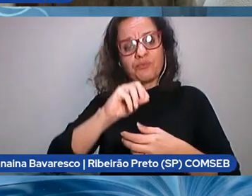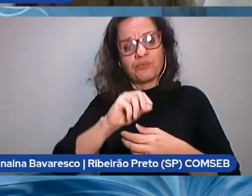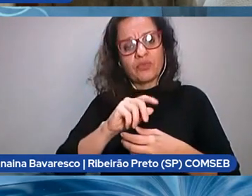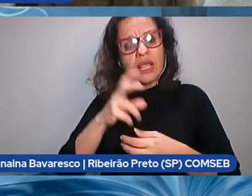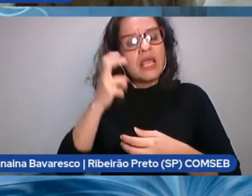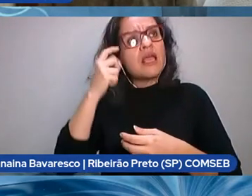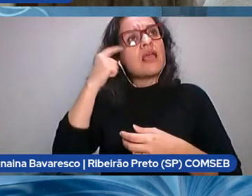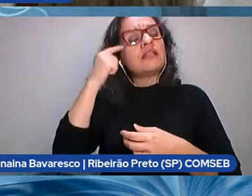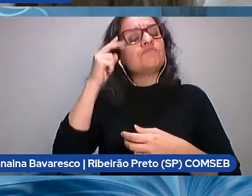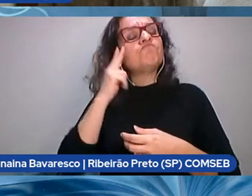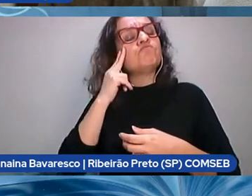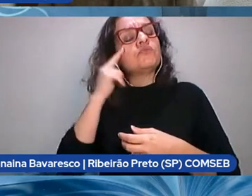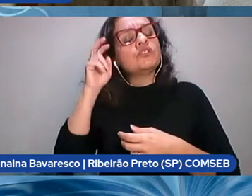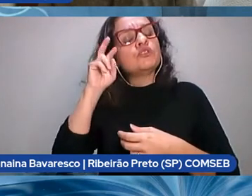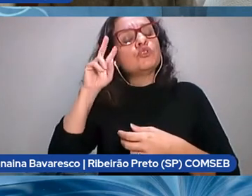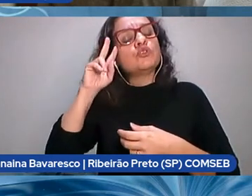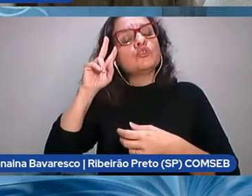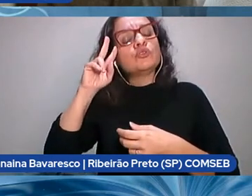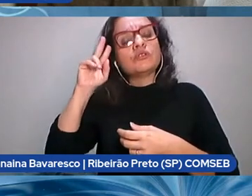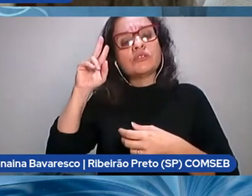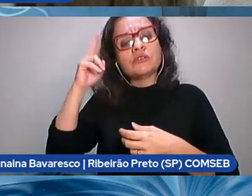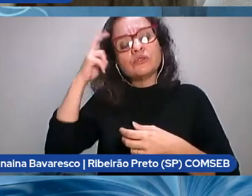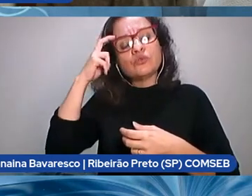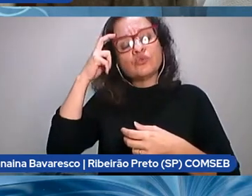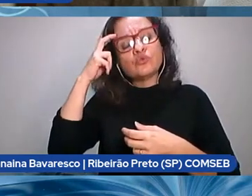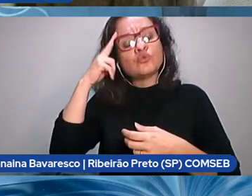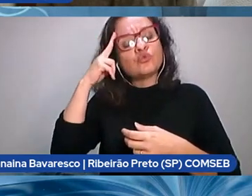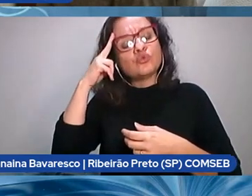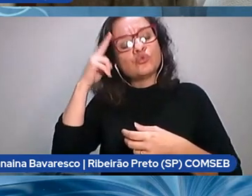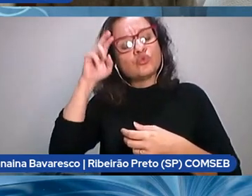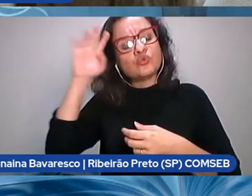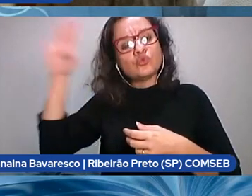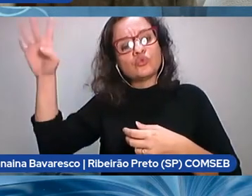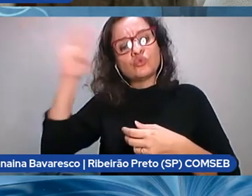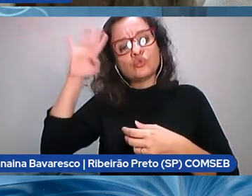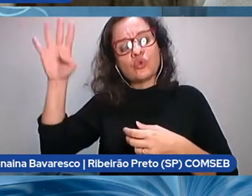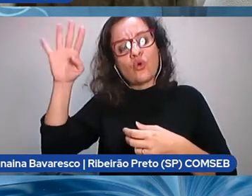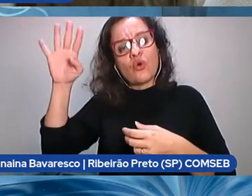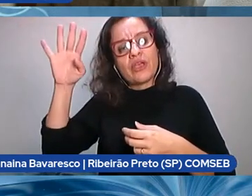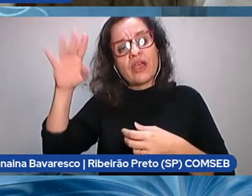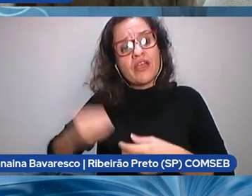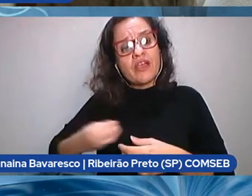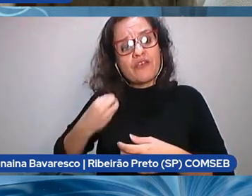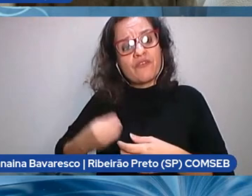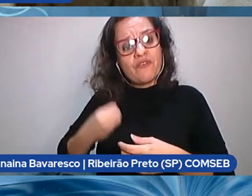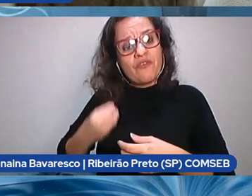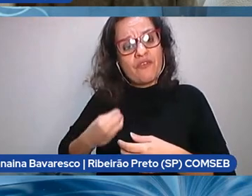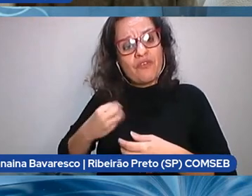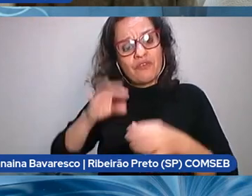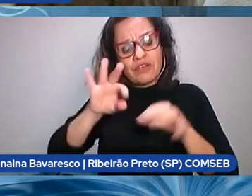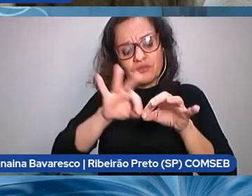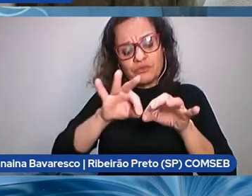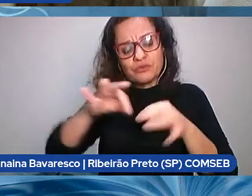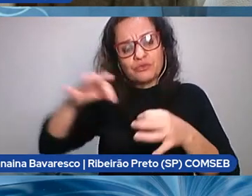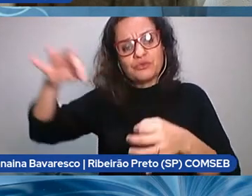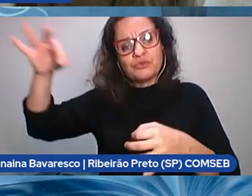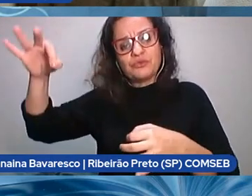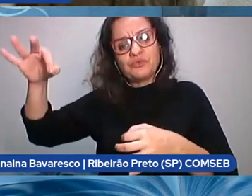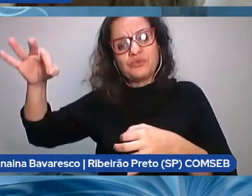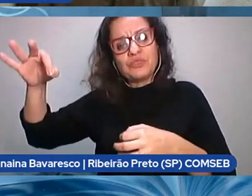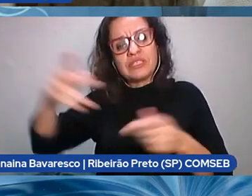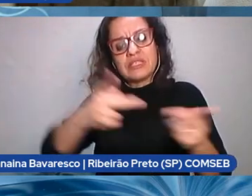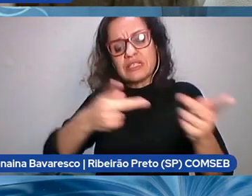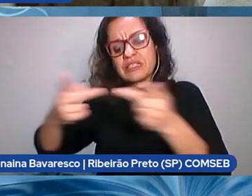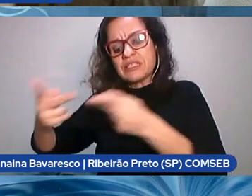sonha e se desloca do corpo perispiritual dele e vai visitar sua mãe. E aí a gente fica perguntando com